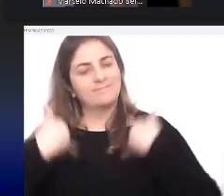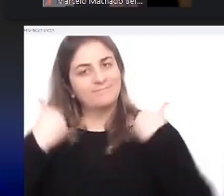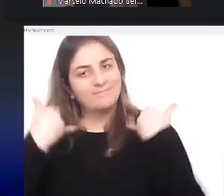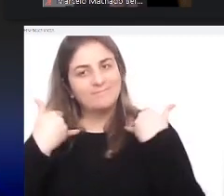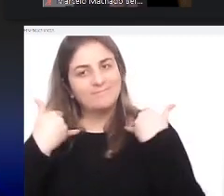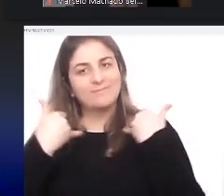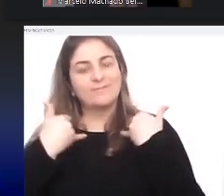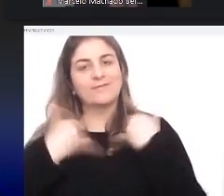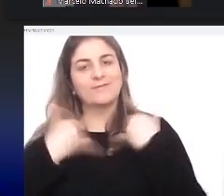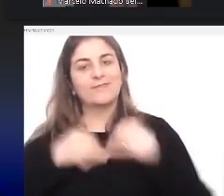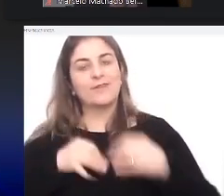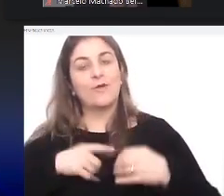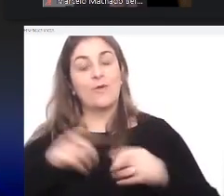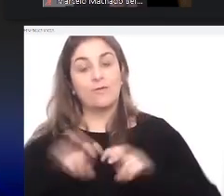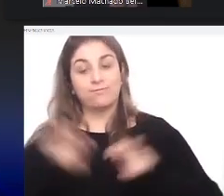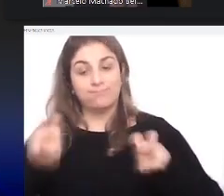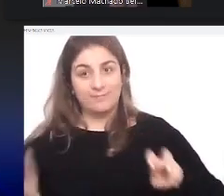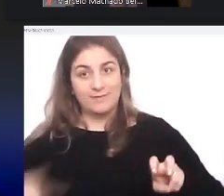presido esta mesa